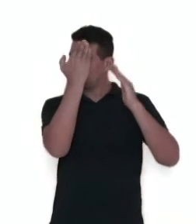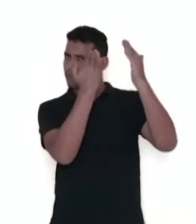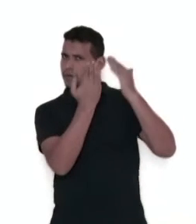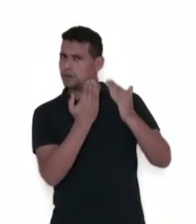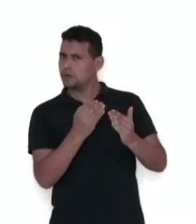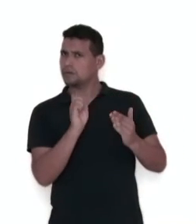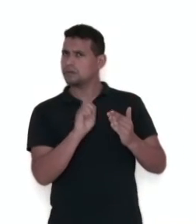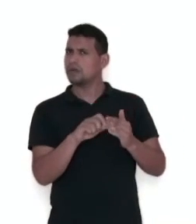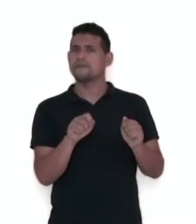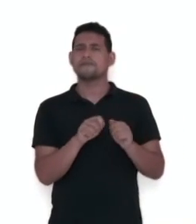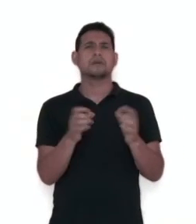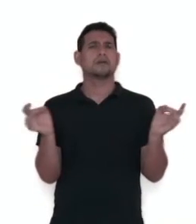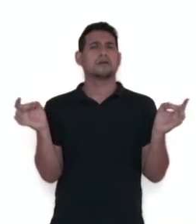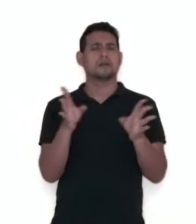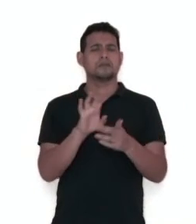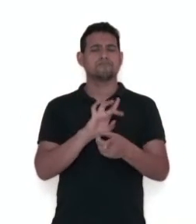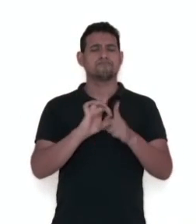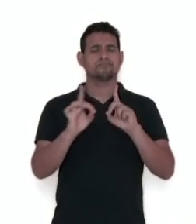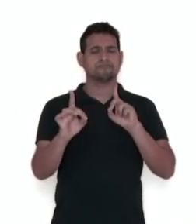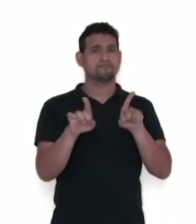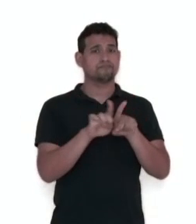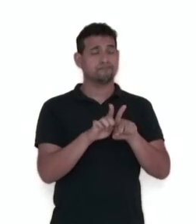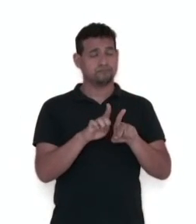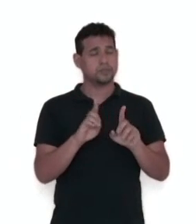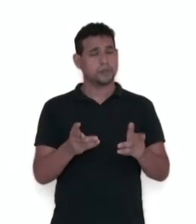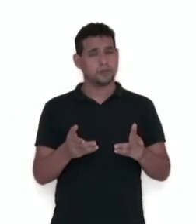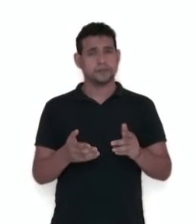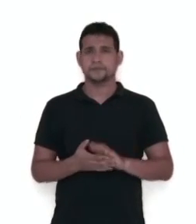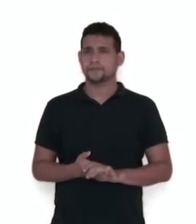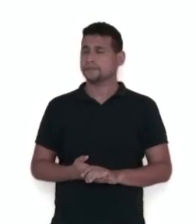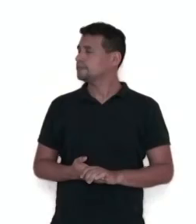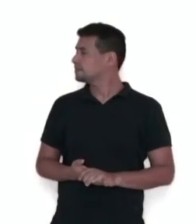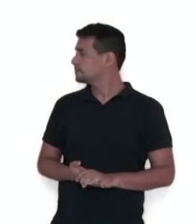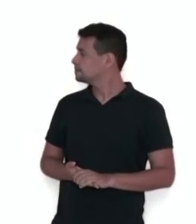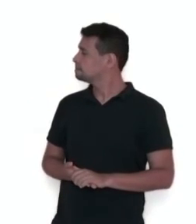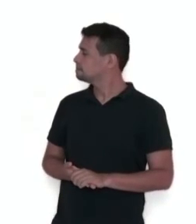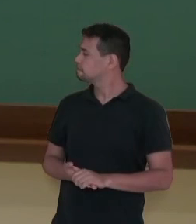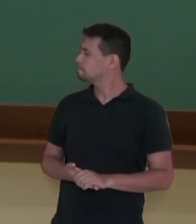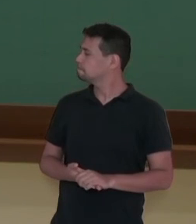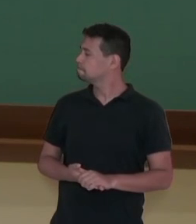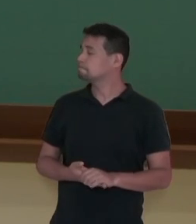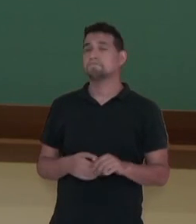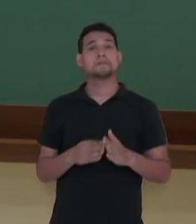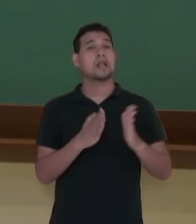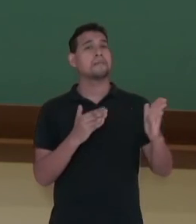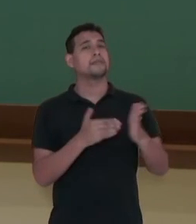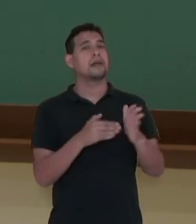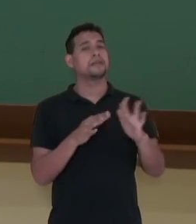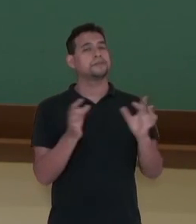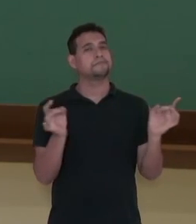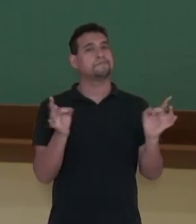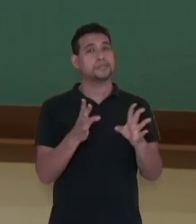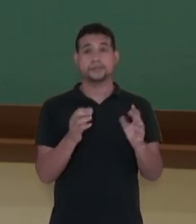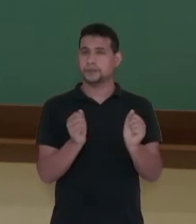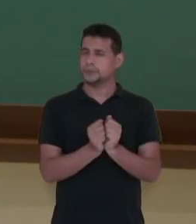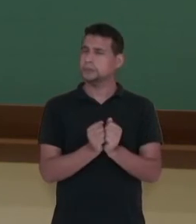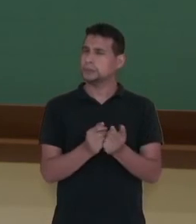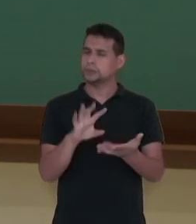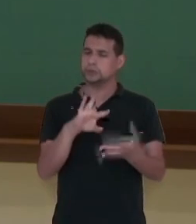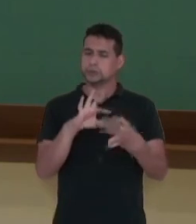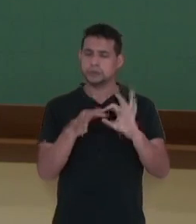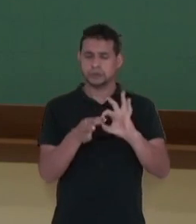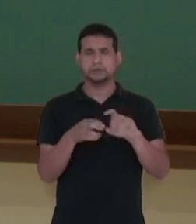psicologicamente alejadas, distanciadas do presente, limitadas e cerradas em si mesmo,